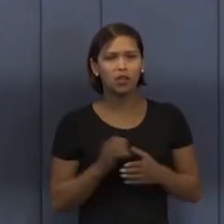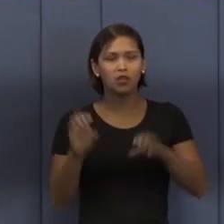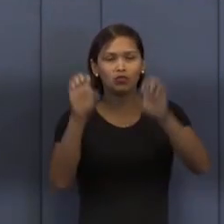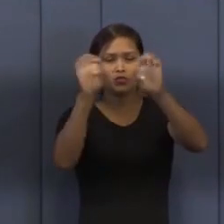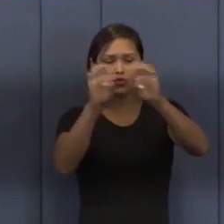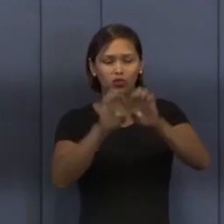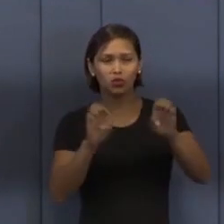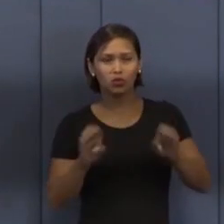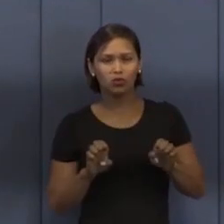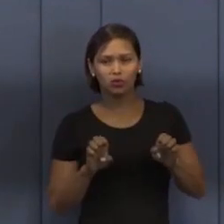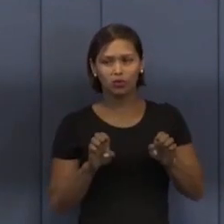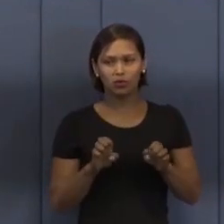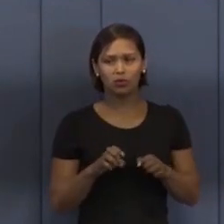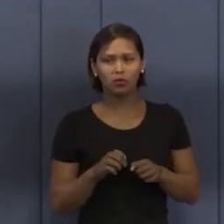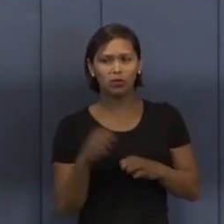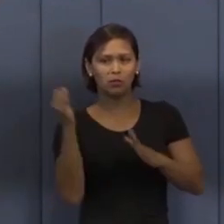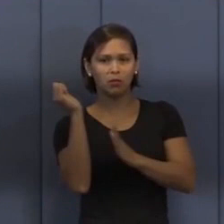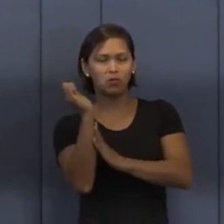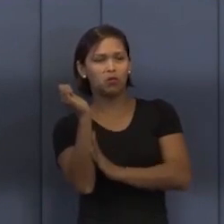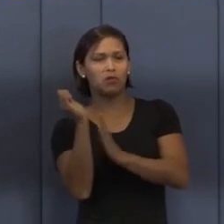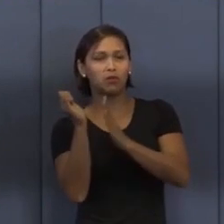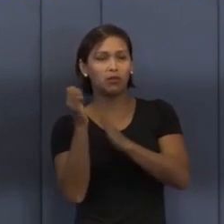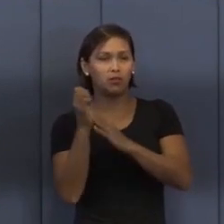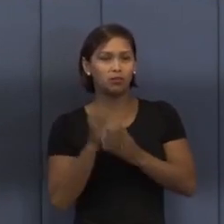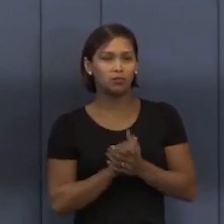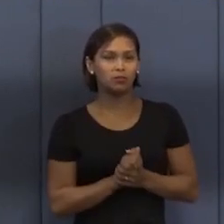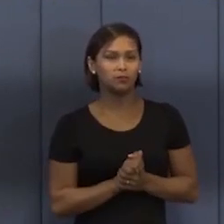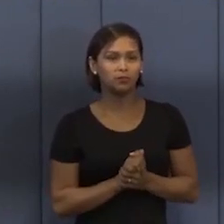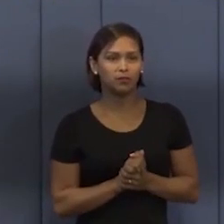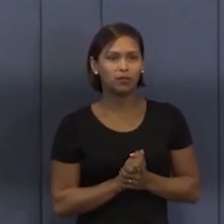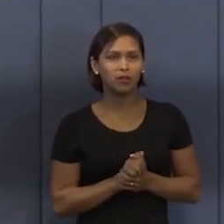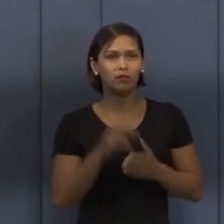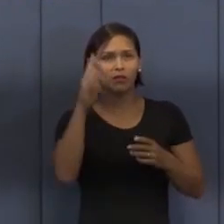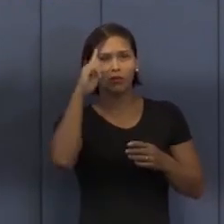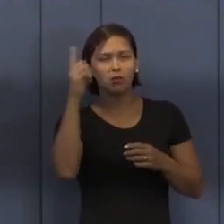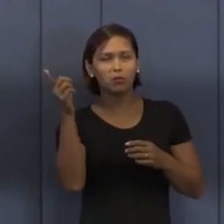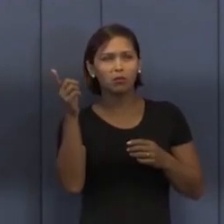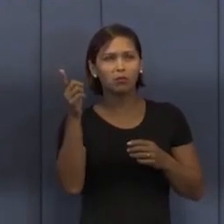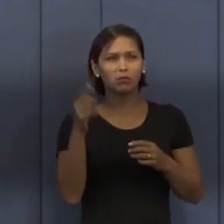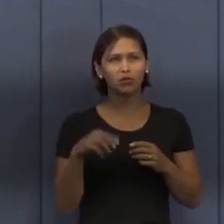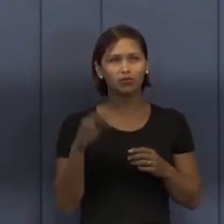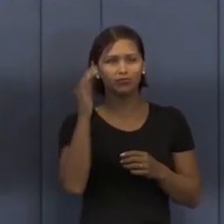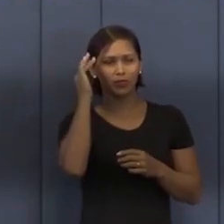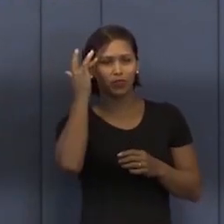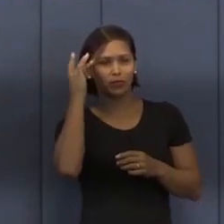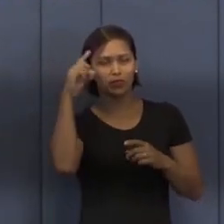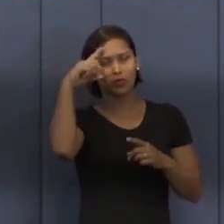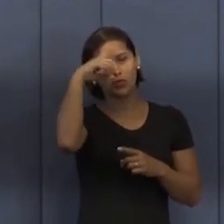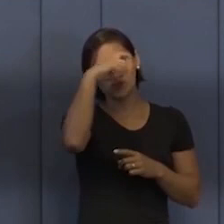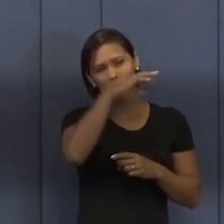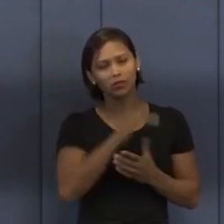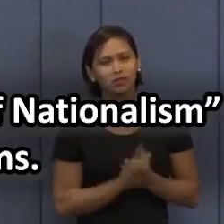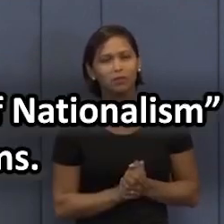Israel. O Estado é a estrutura burocrática montada em cima de outros elementos. Então, a gente não pode confundir uma coisa